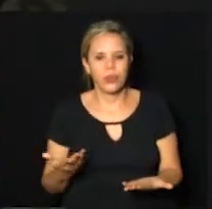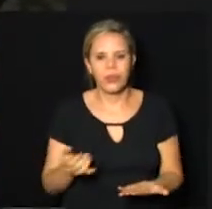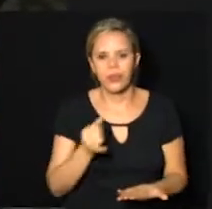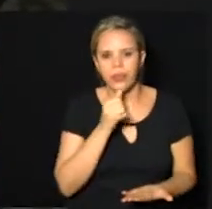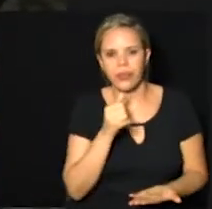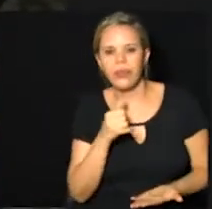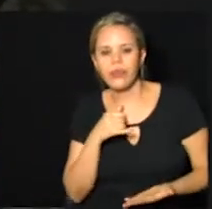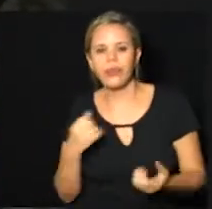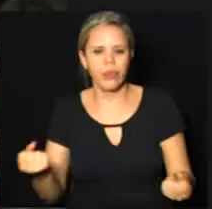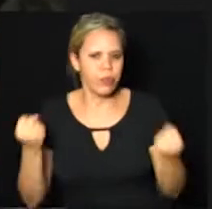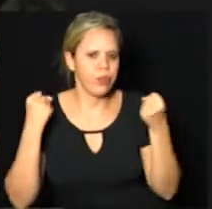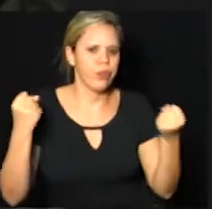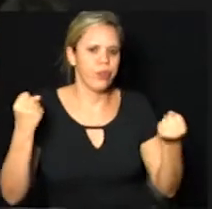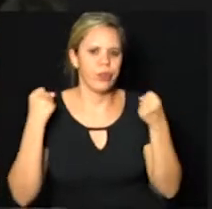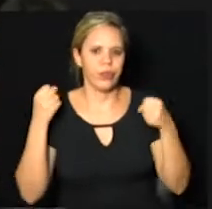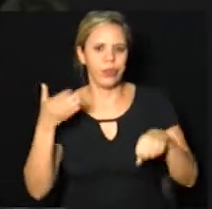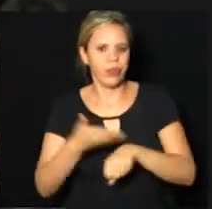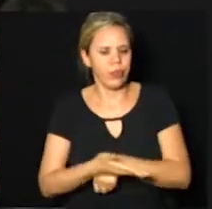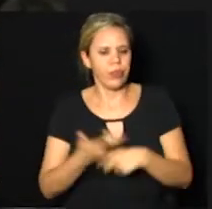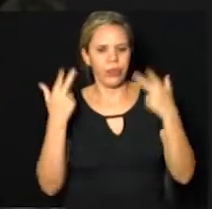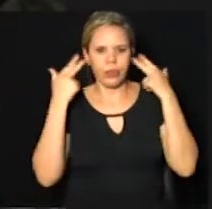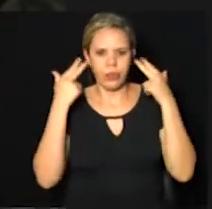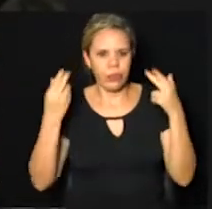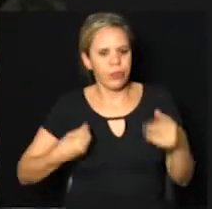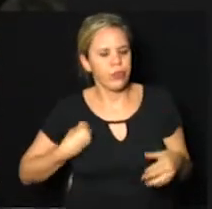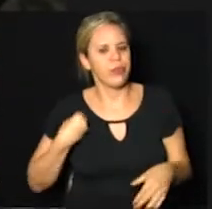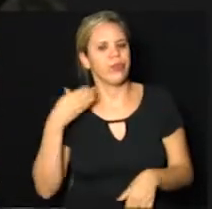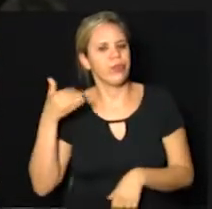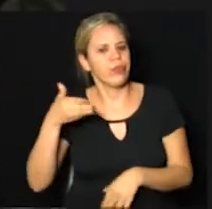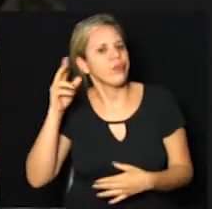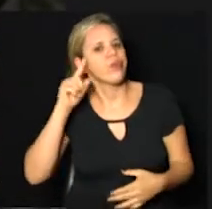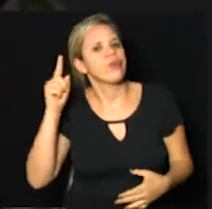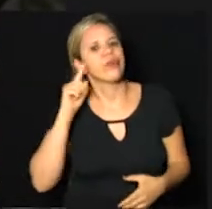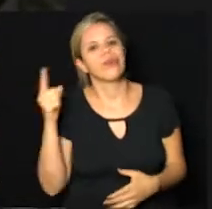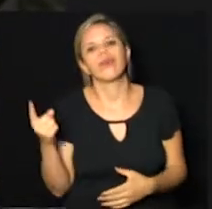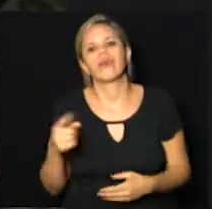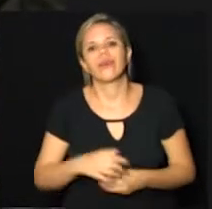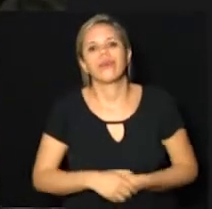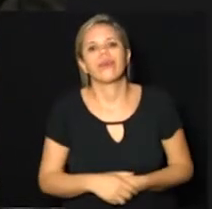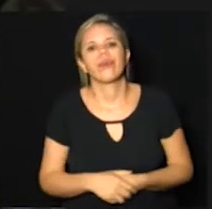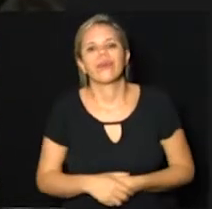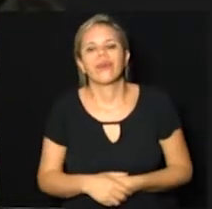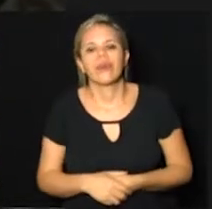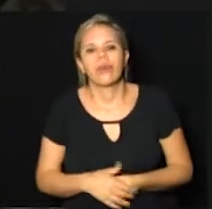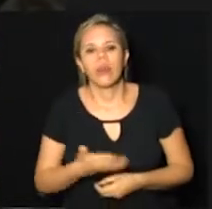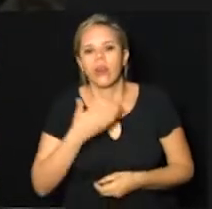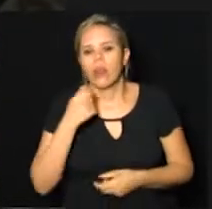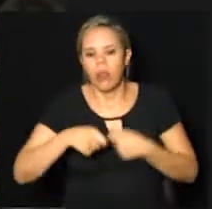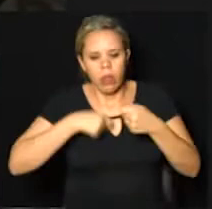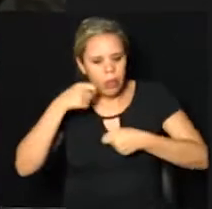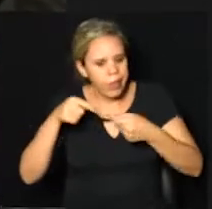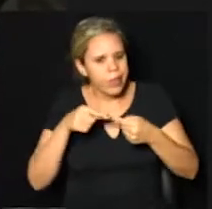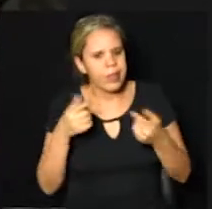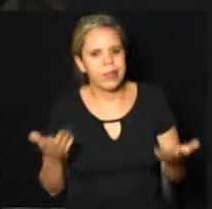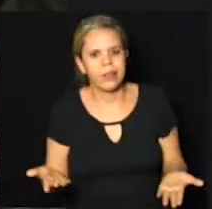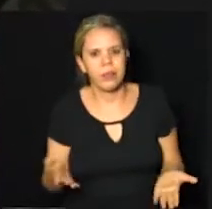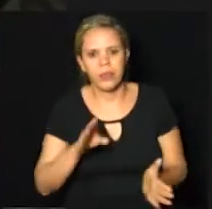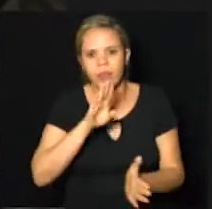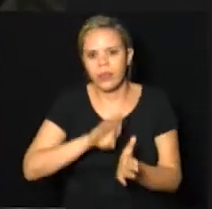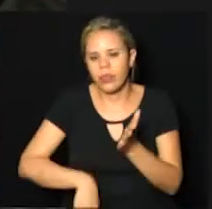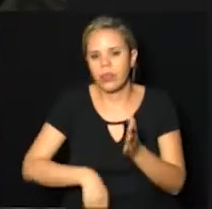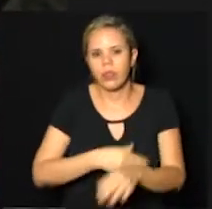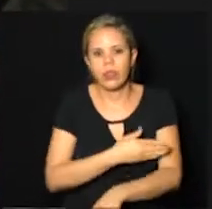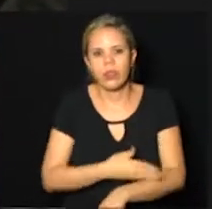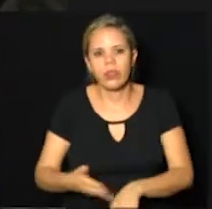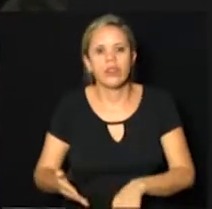atividade física entrar como rotina na sua vida, é, a melhorar a alimentação, tirar os hábitos ruins,